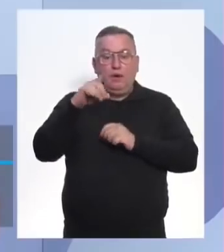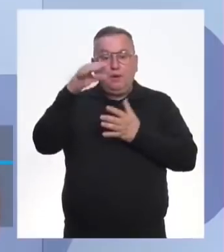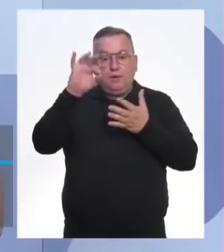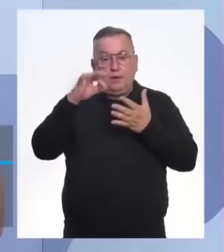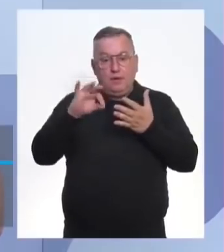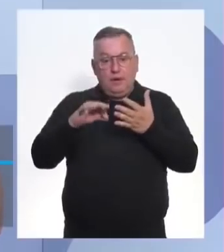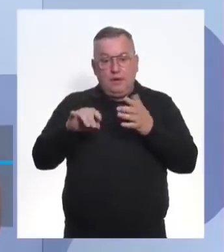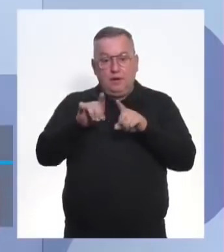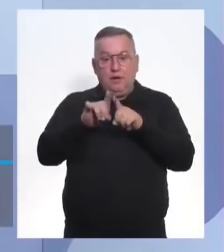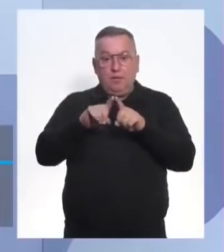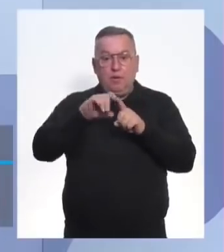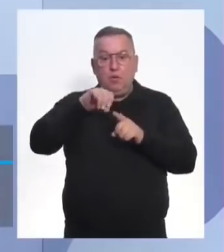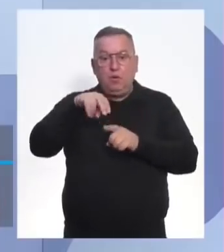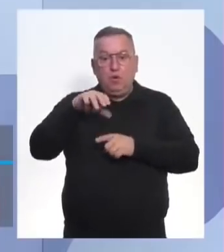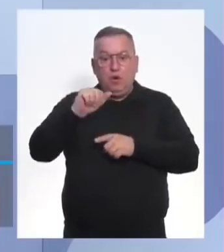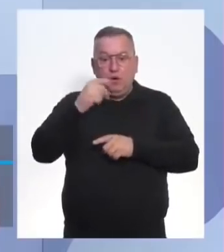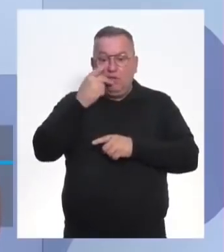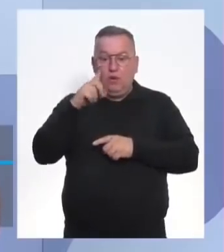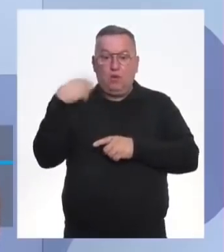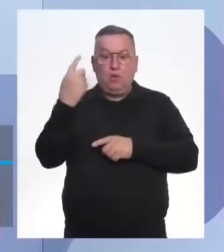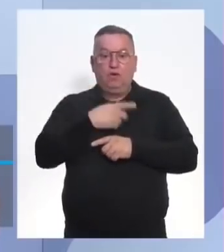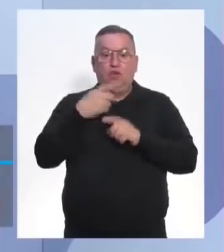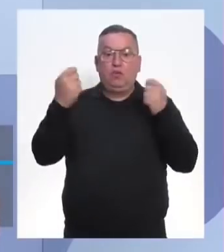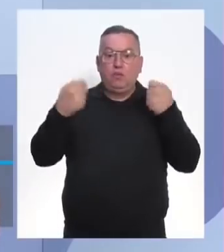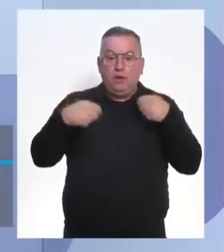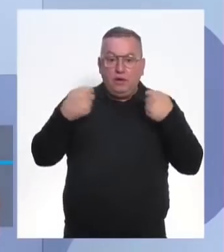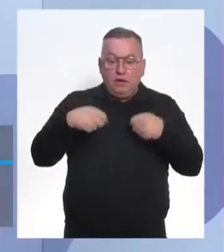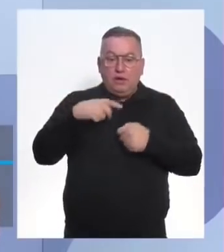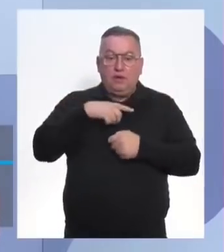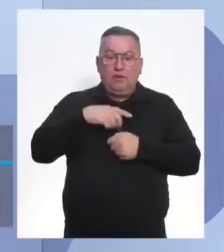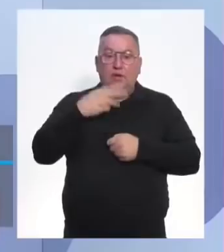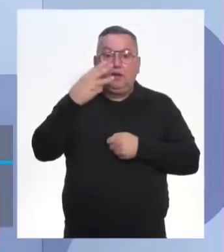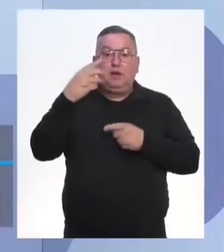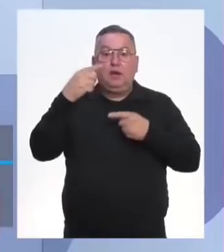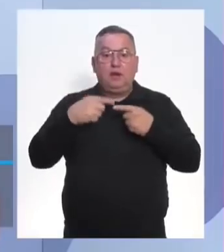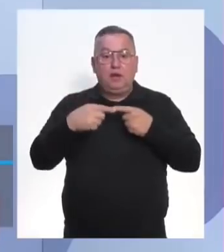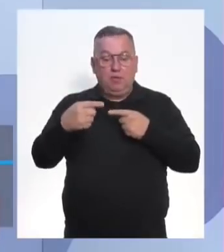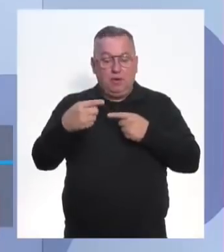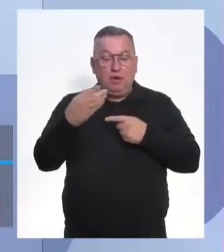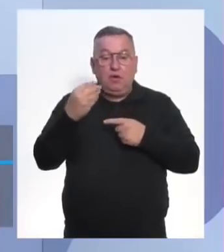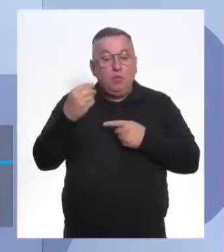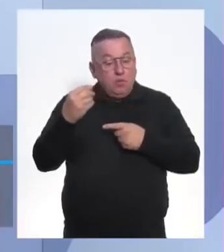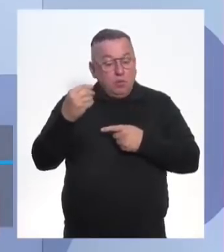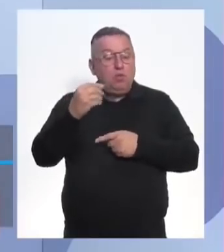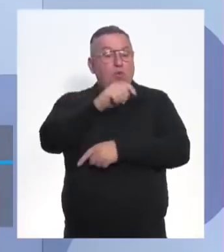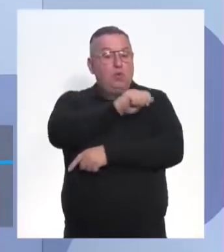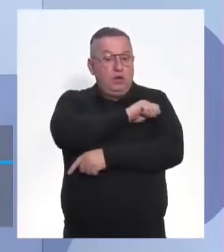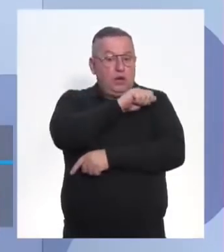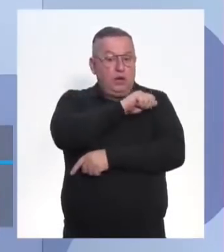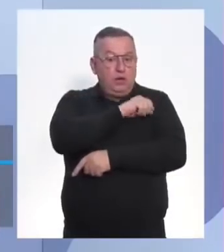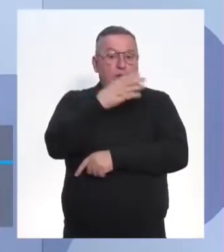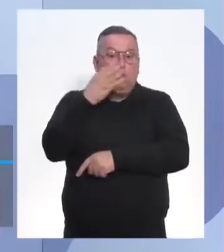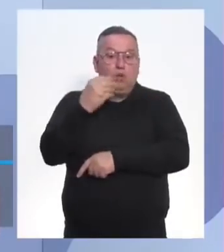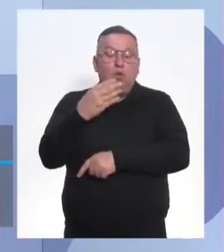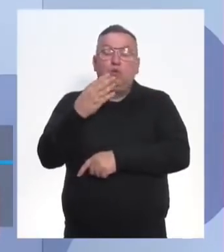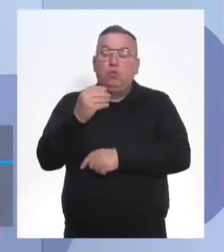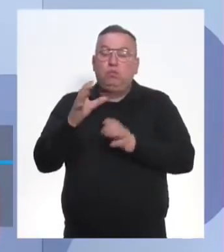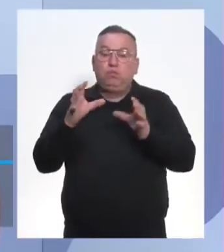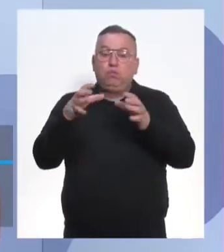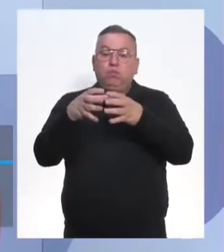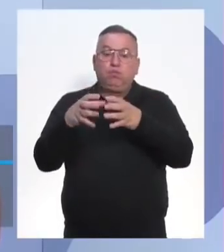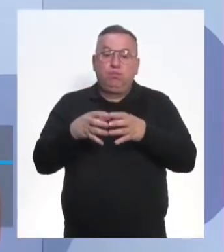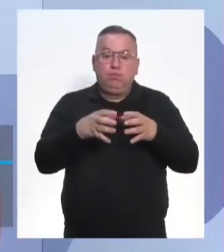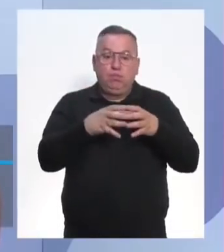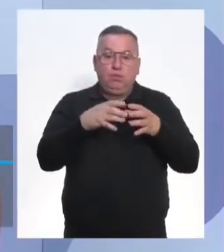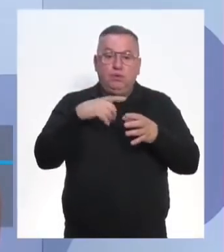da missão e como o Jonas disse, a gente precisa, já que serão 3 semanas, são muitos alunos, muitas equipes, né, a